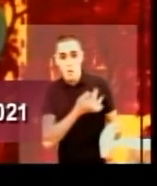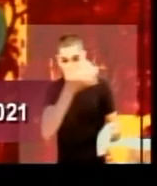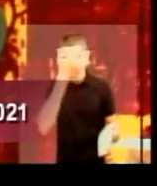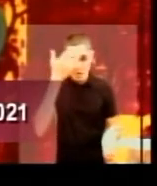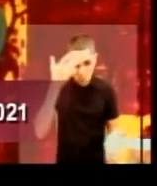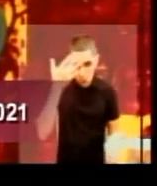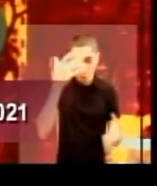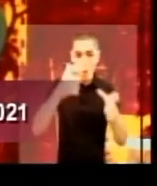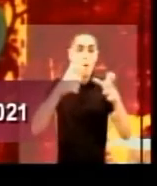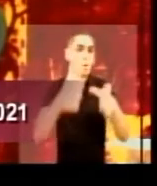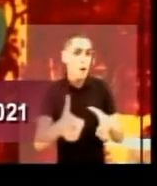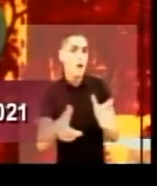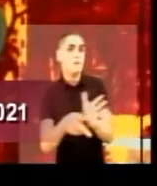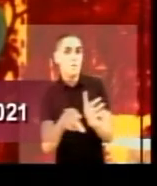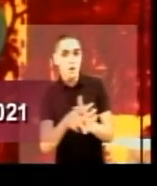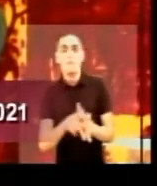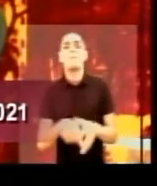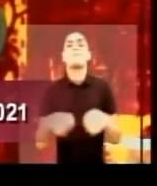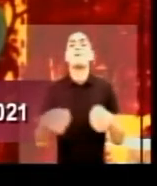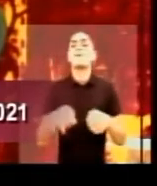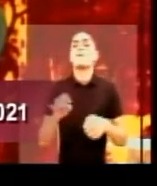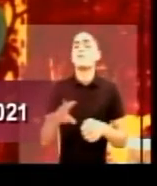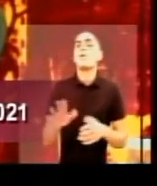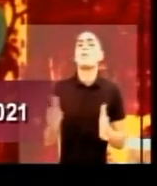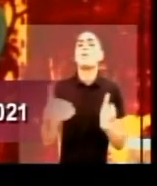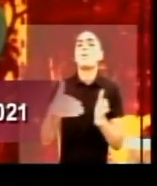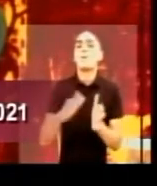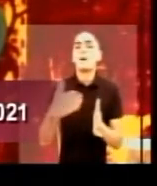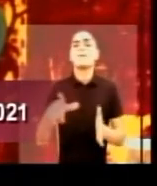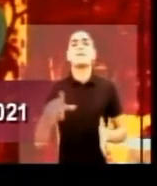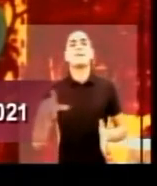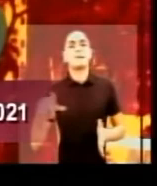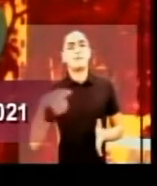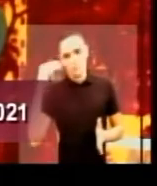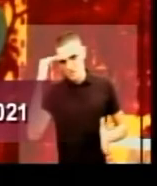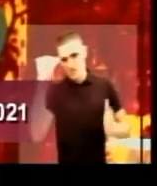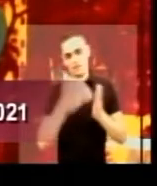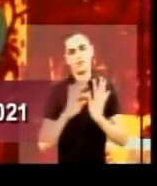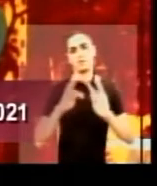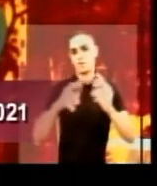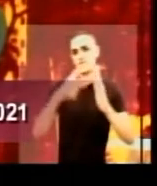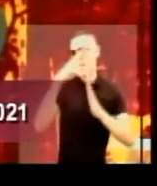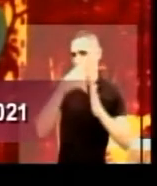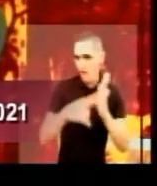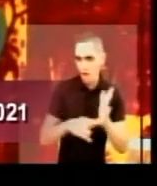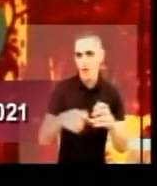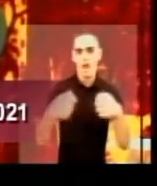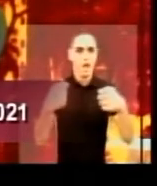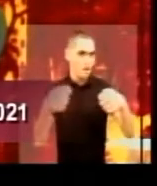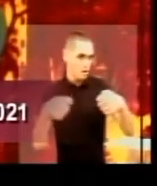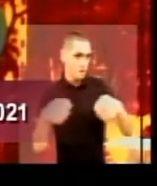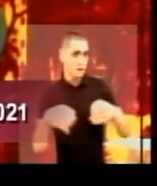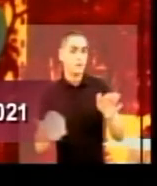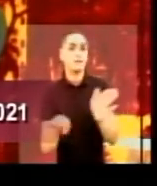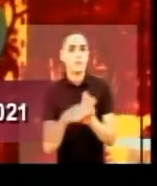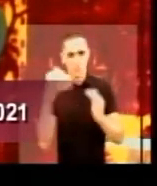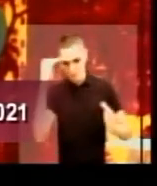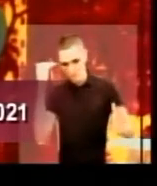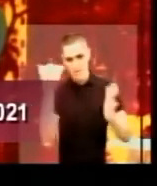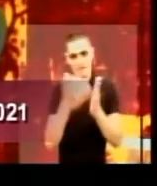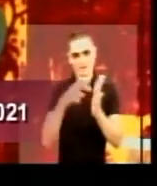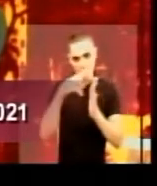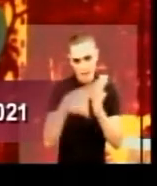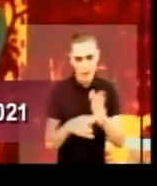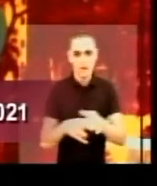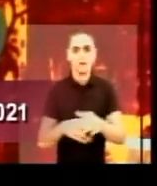máximo 25 pessoas e cumprir os demais requisitos, inclusive a questão de horário, que tem que ser realizado até às 8 horas da noite,